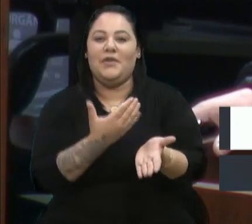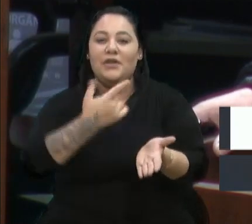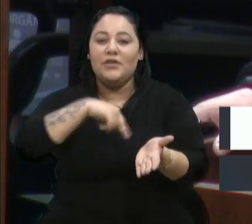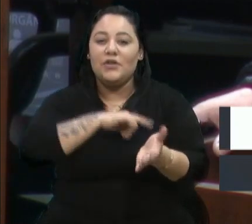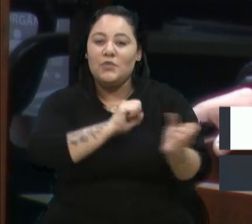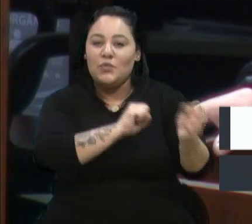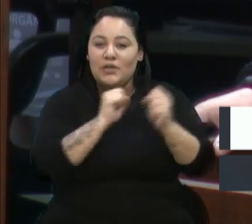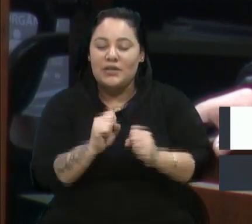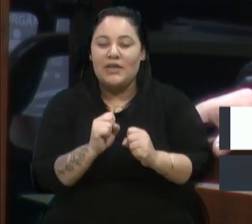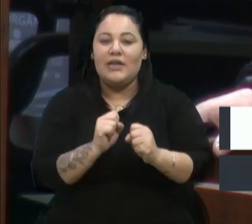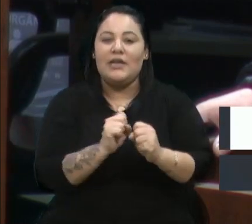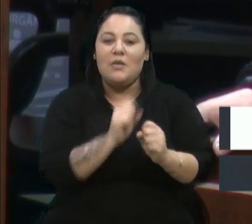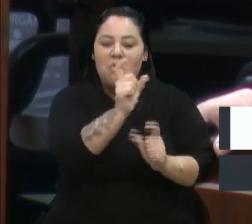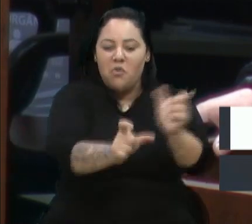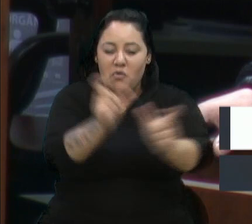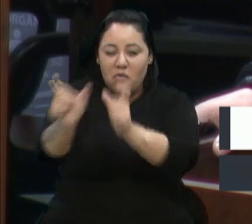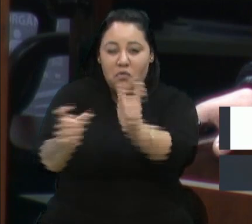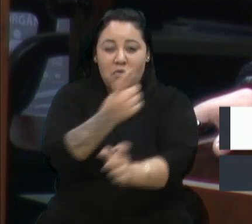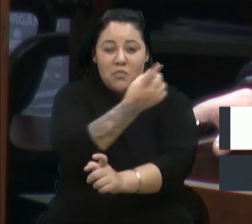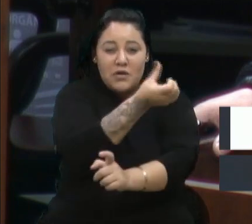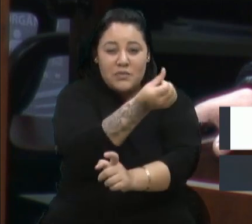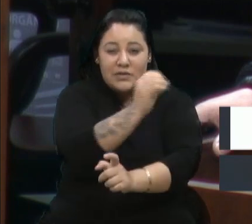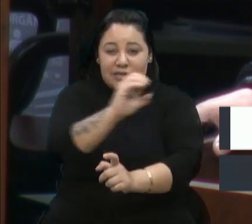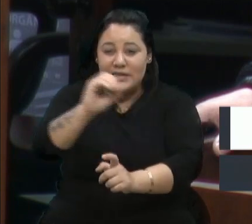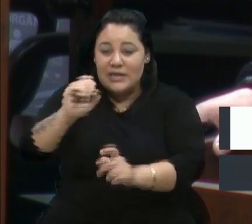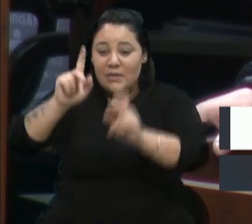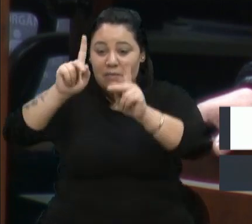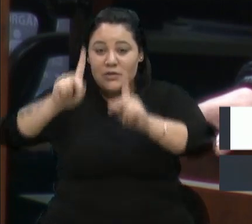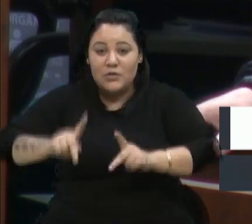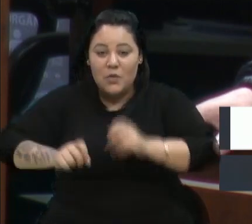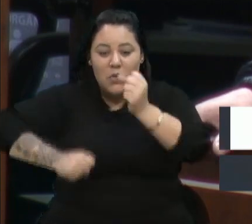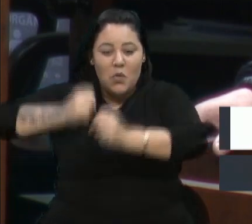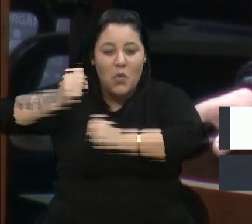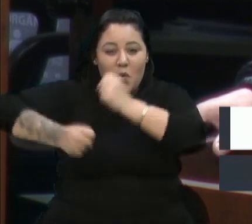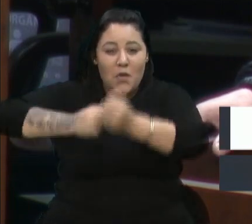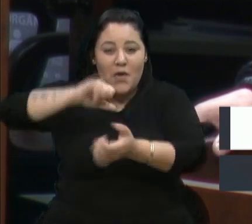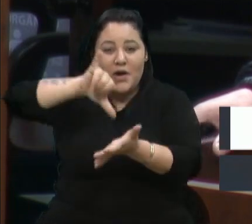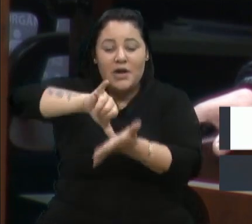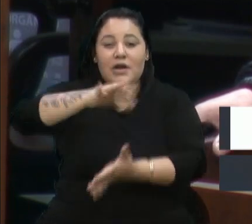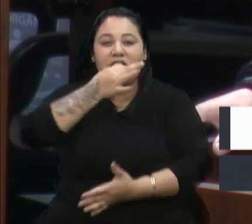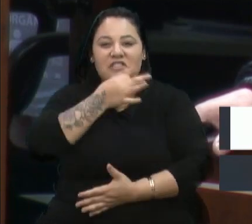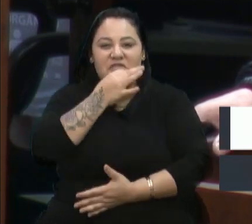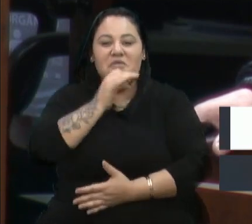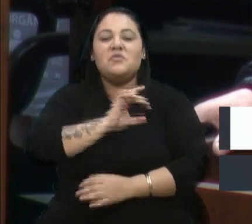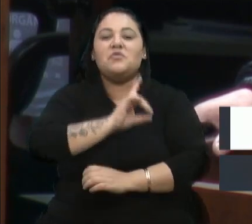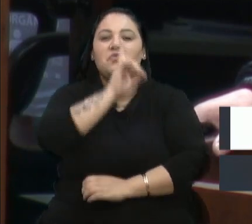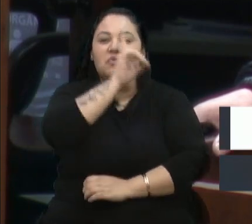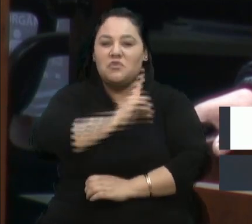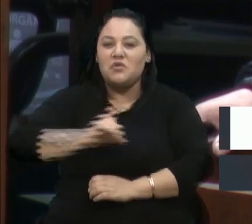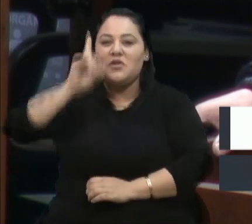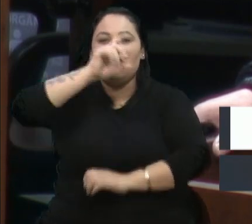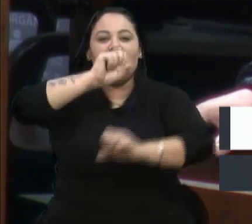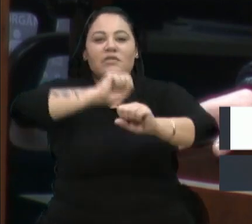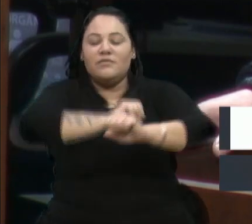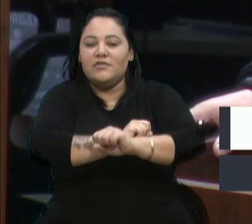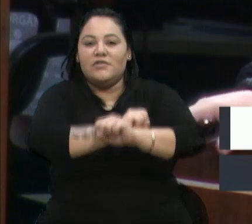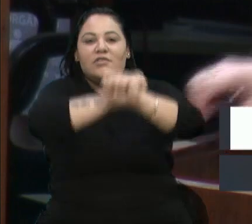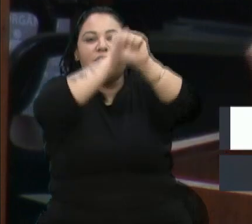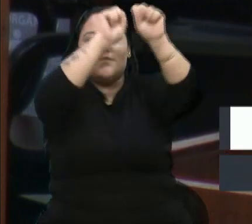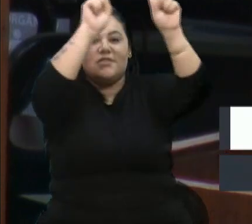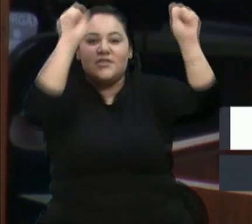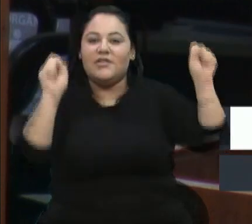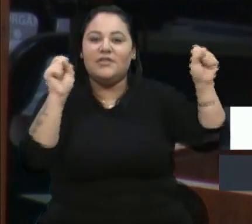colocar 1.600 pessoas aproximadamente correndo no centro de Caxias do Sul, num domingo pela manhã, e